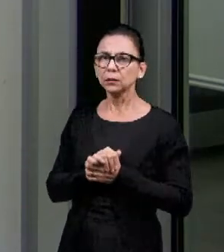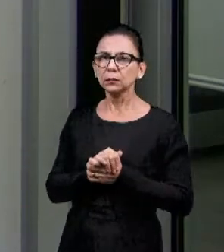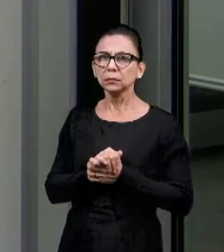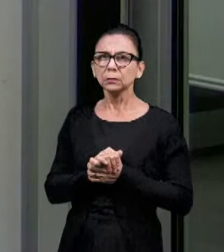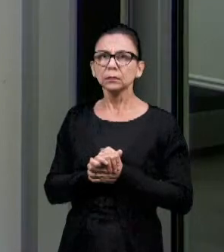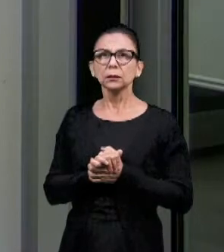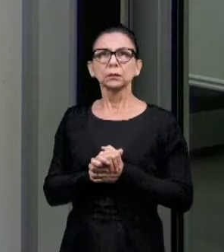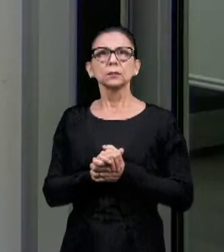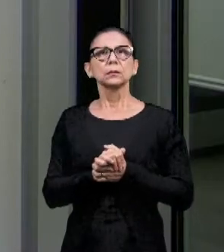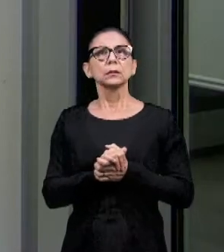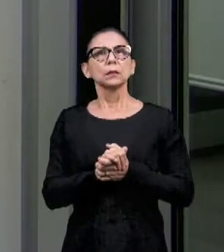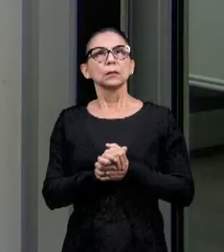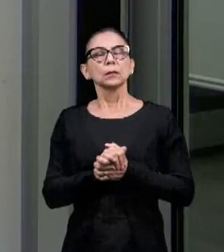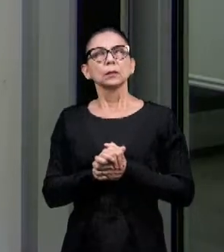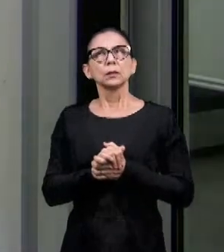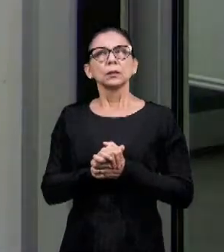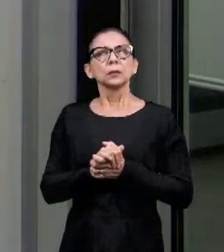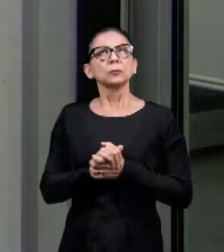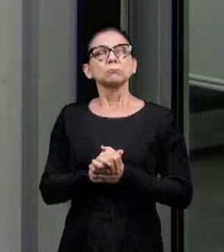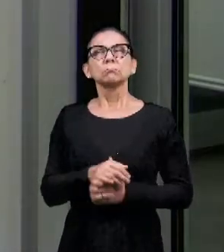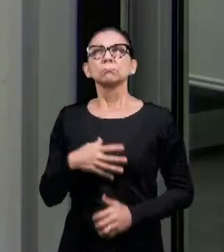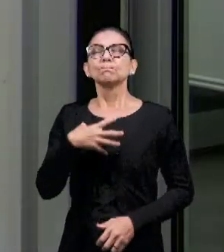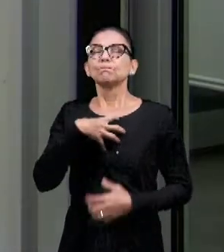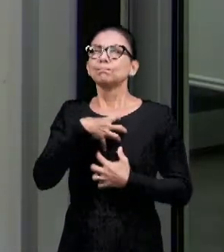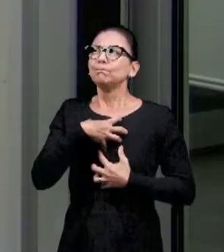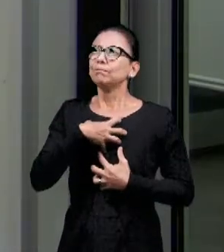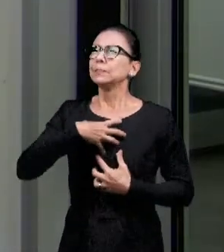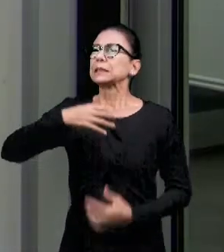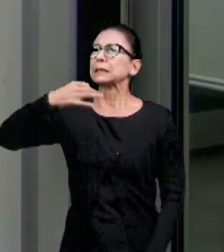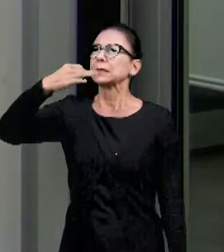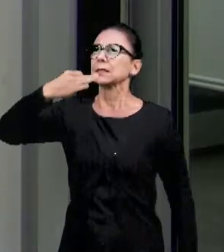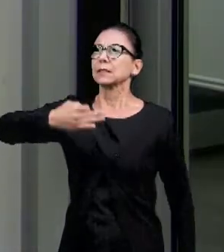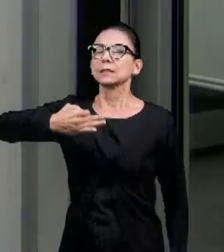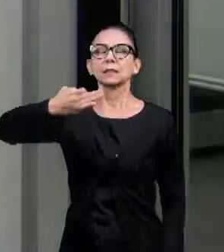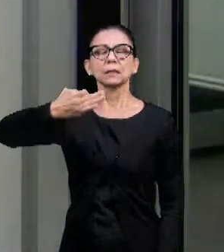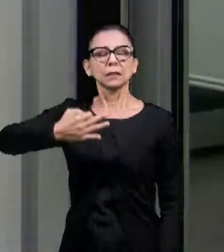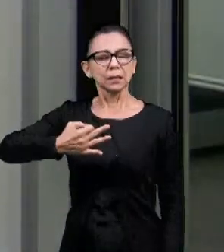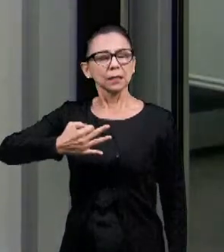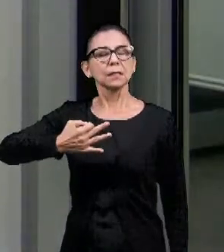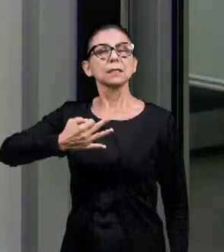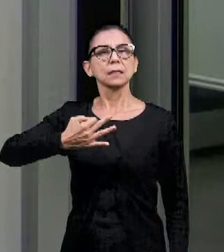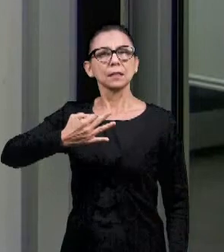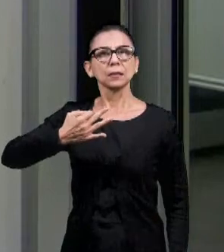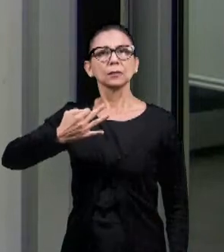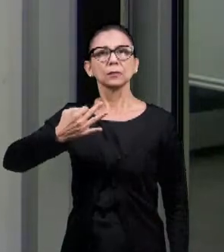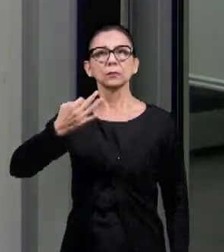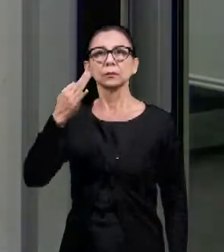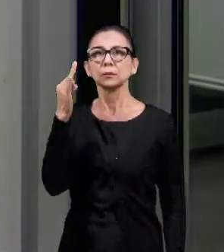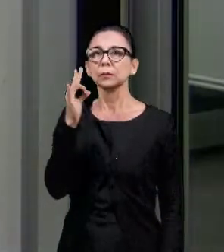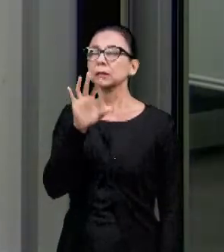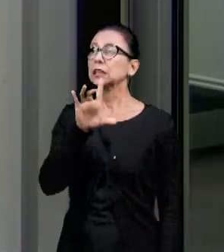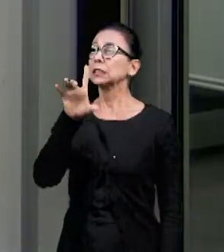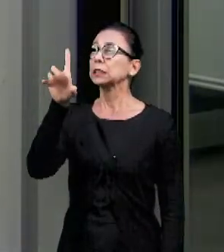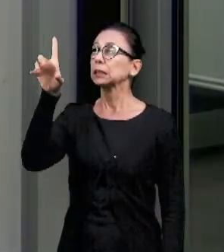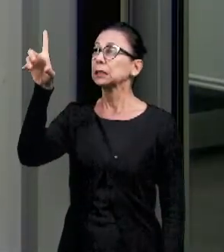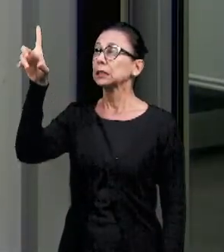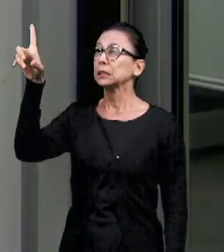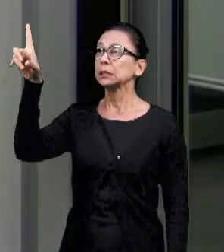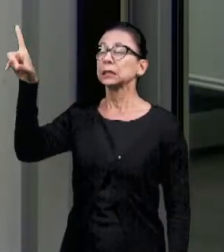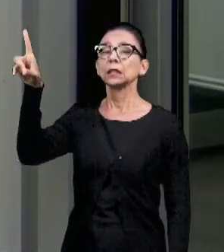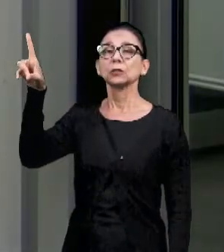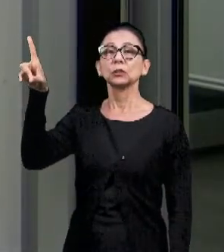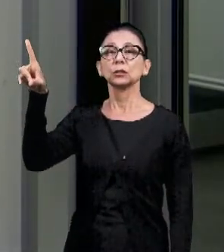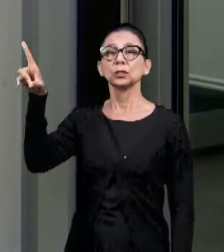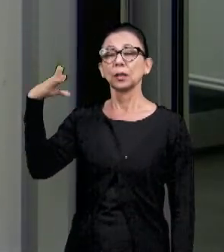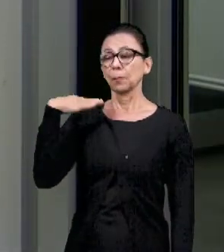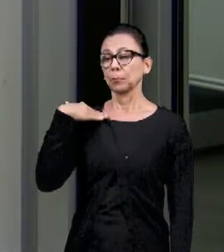acordei com uma certeza que Deus tinha me vocacionado para pregar